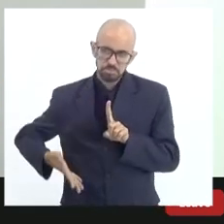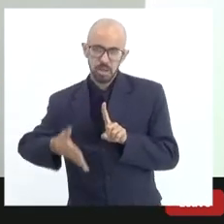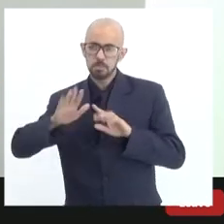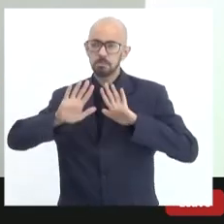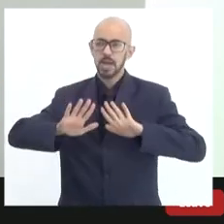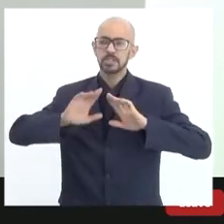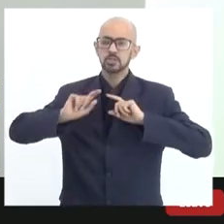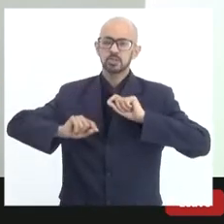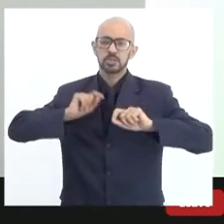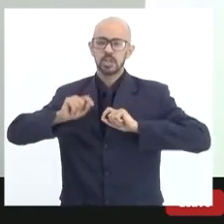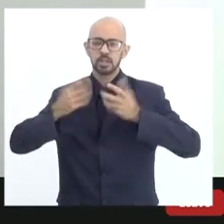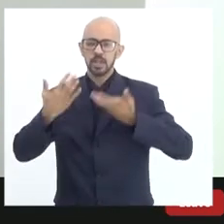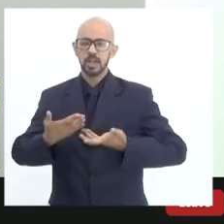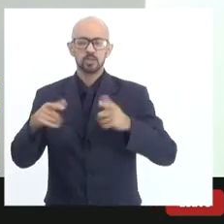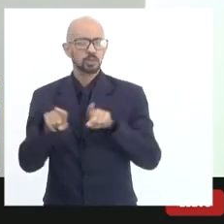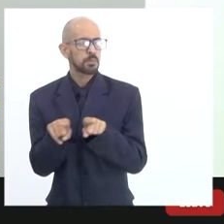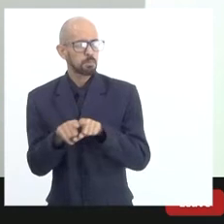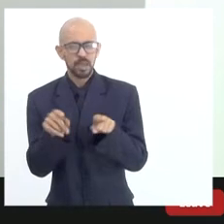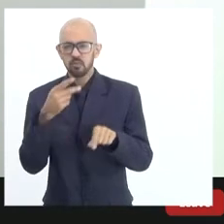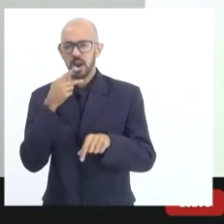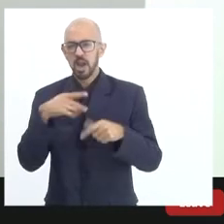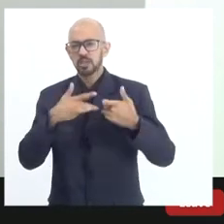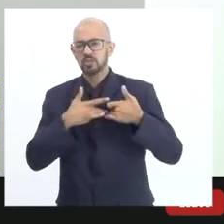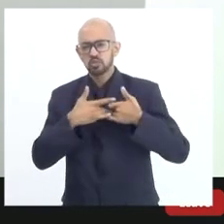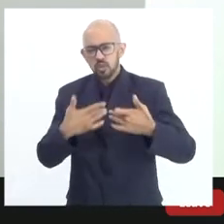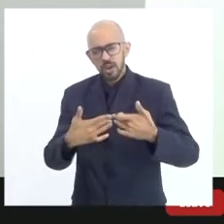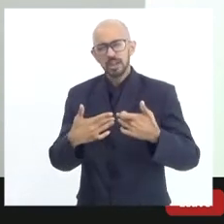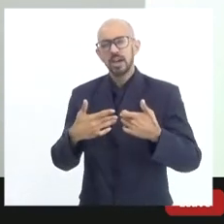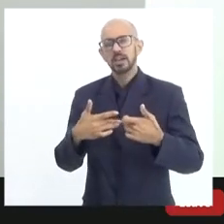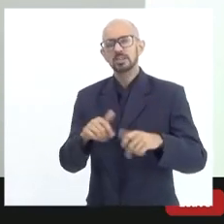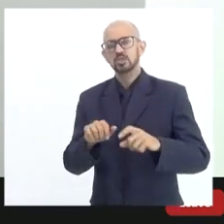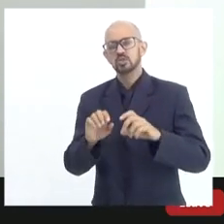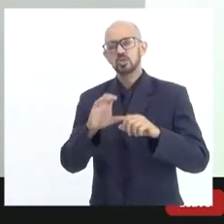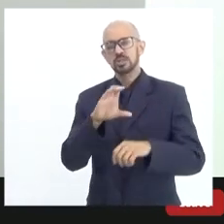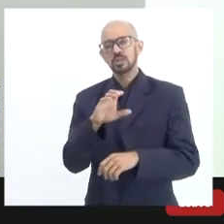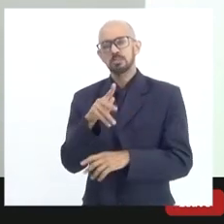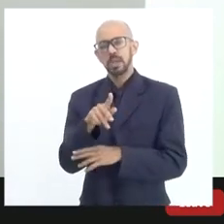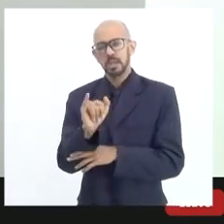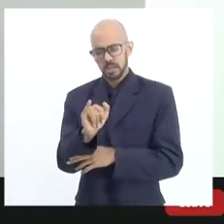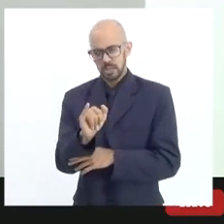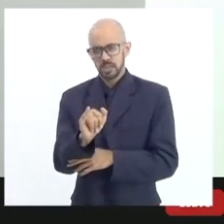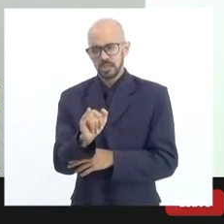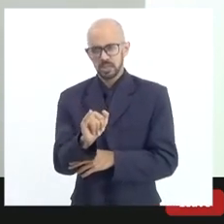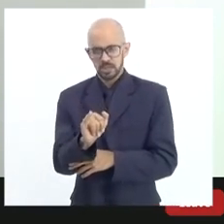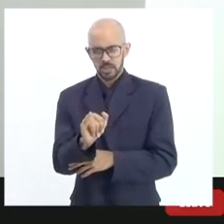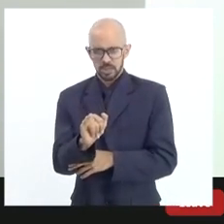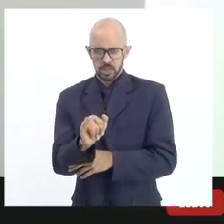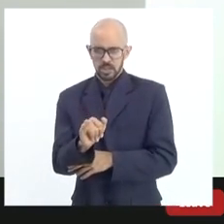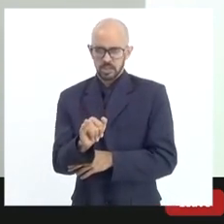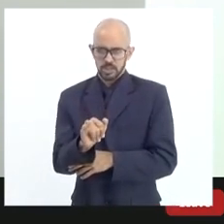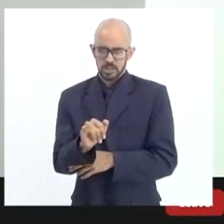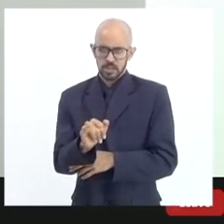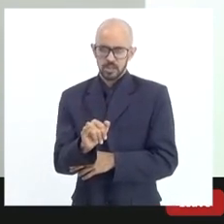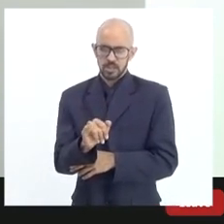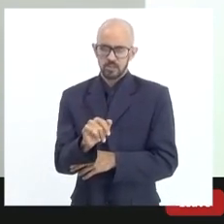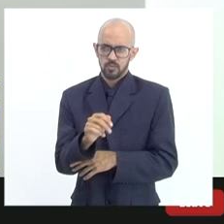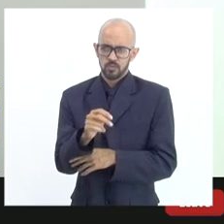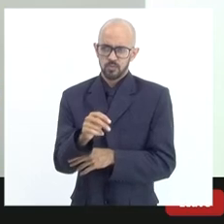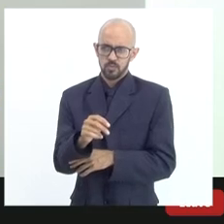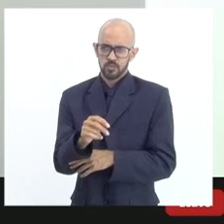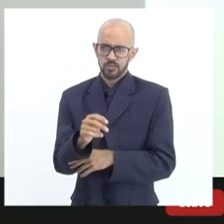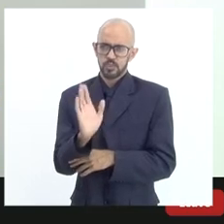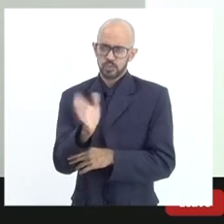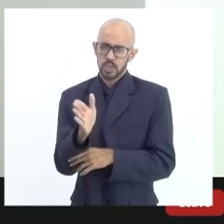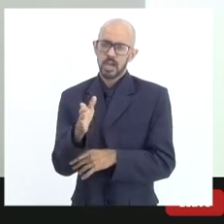também me solidarizar aí com essa CPI, já se colocou, e quando a CPI se coloca